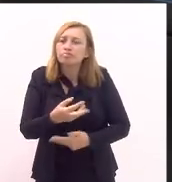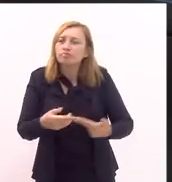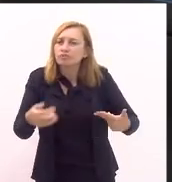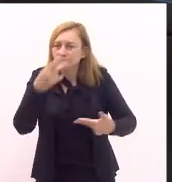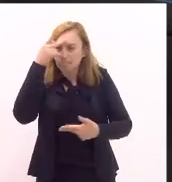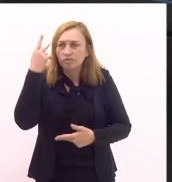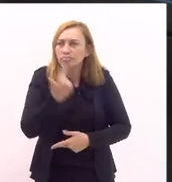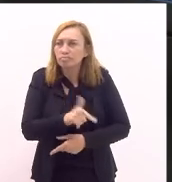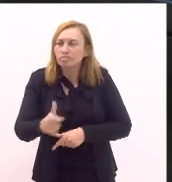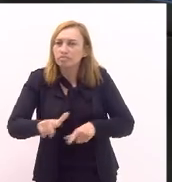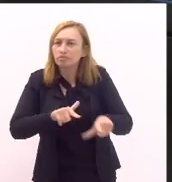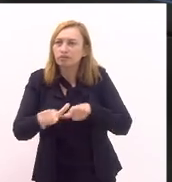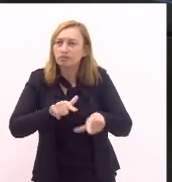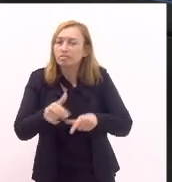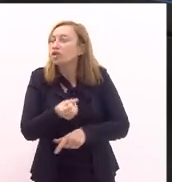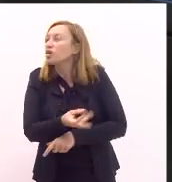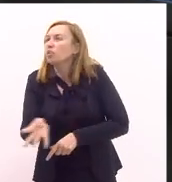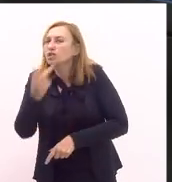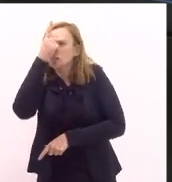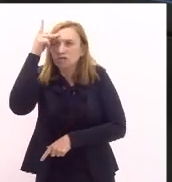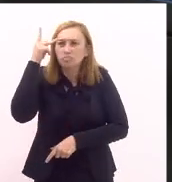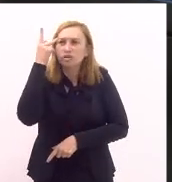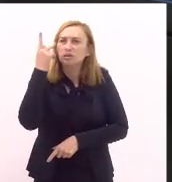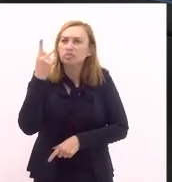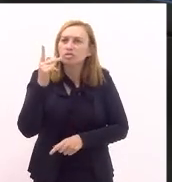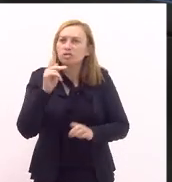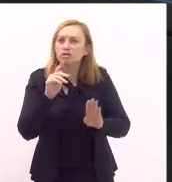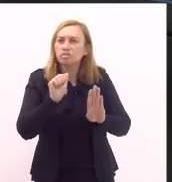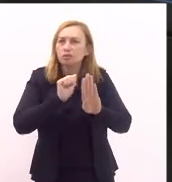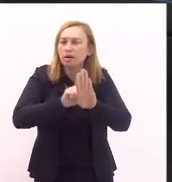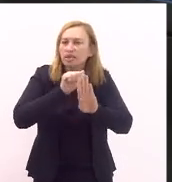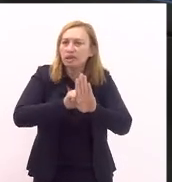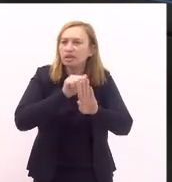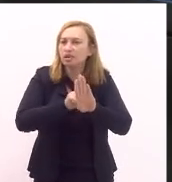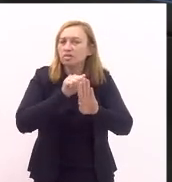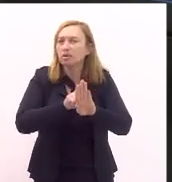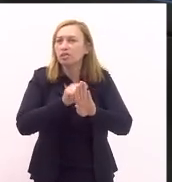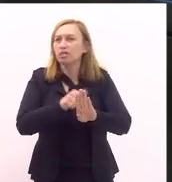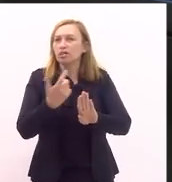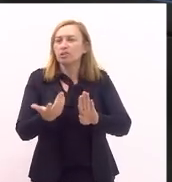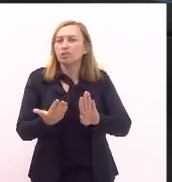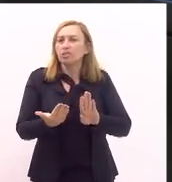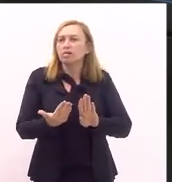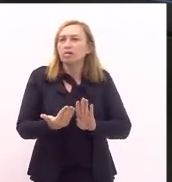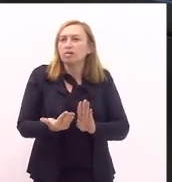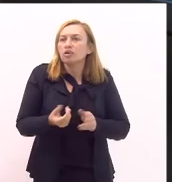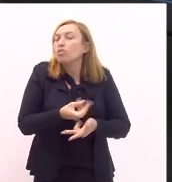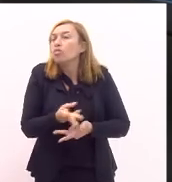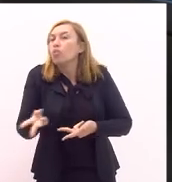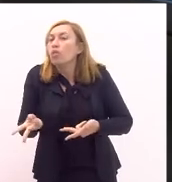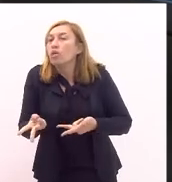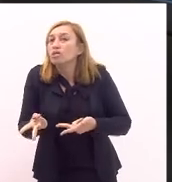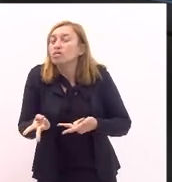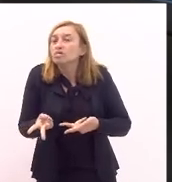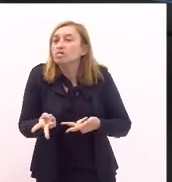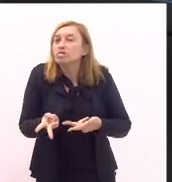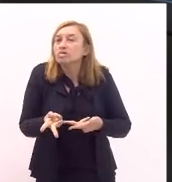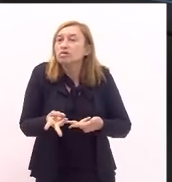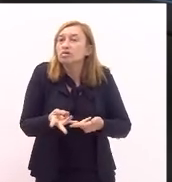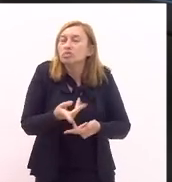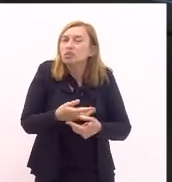mais desempregados quantas pessoas batendo em nossa porta quantas quantos desastres